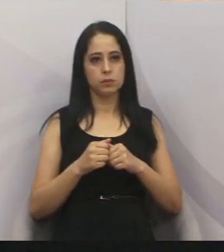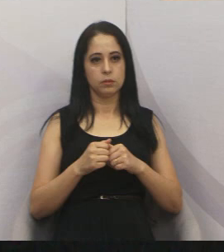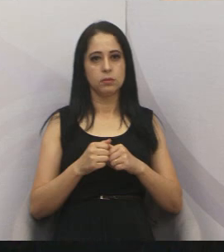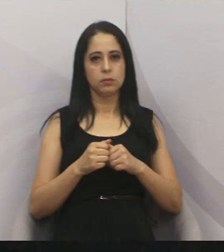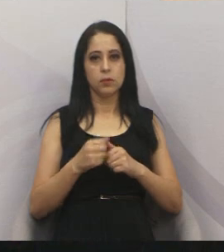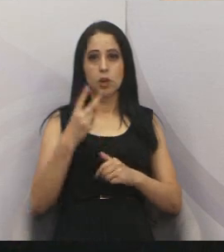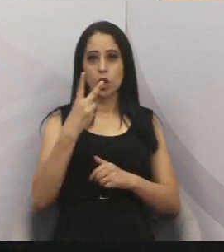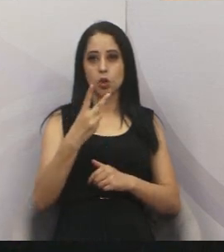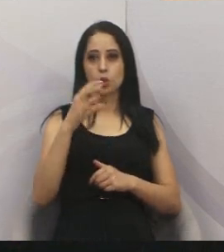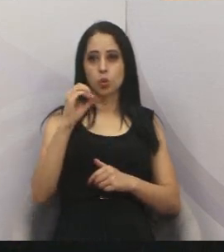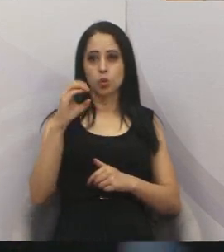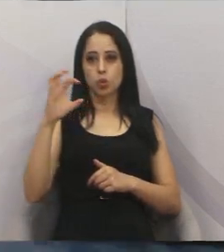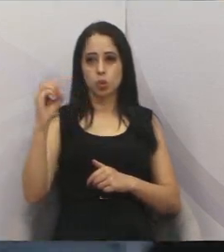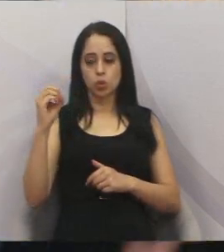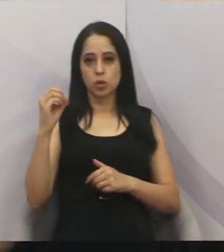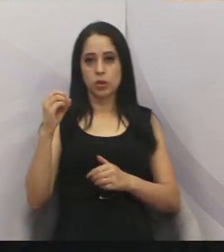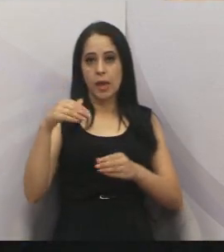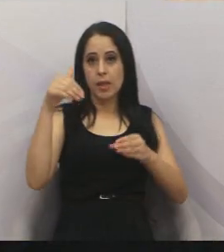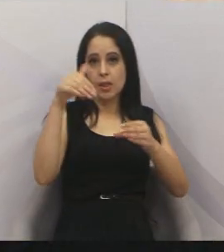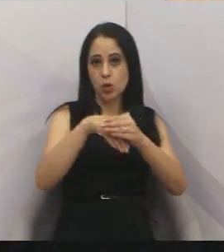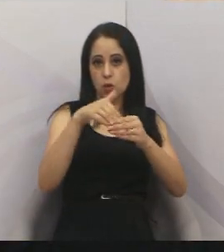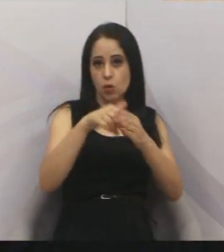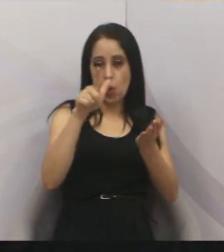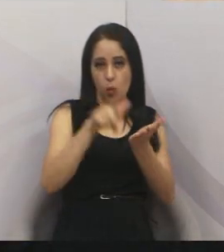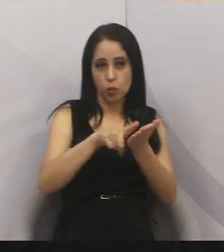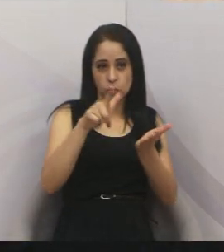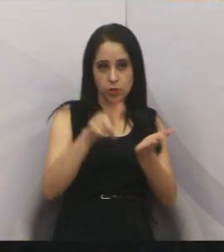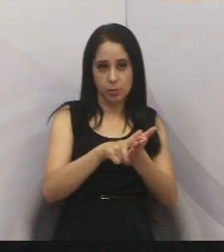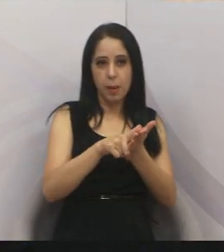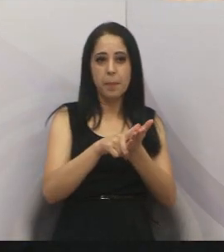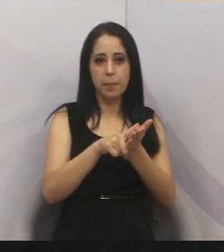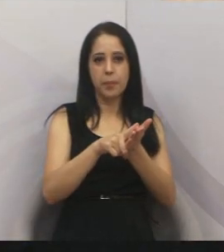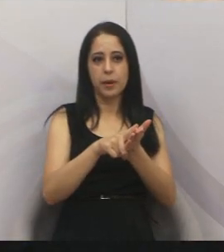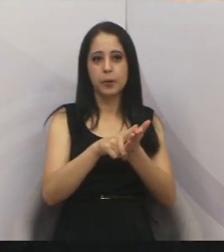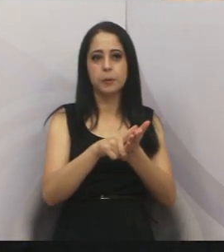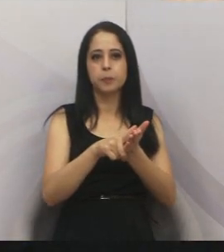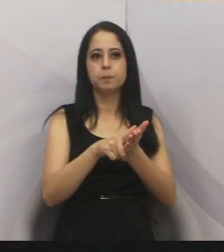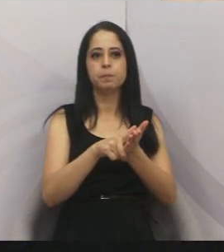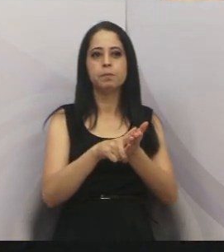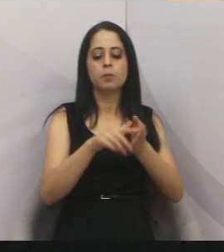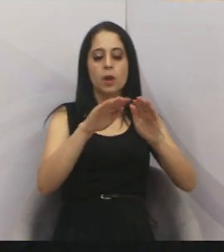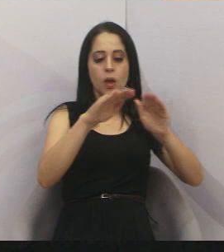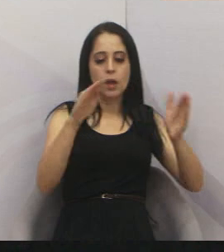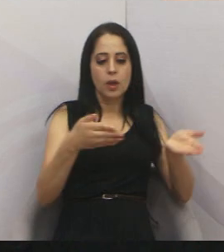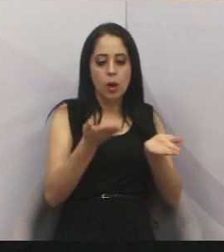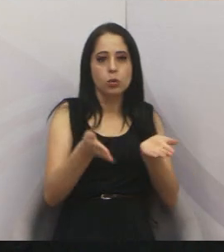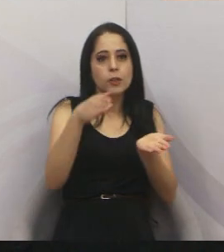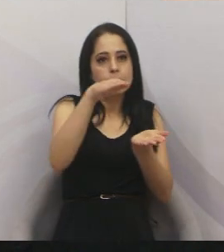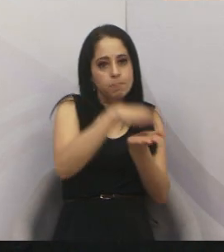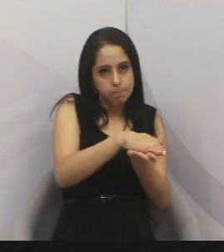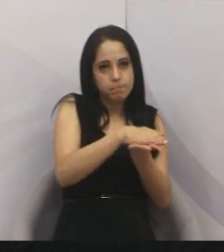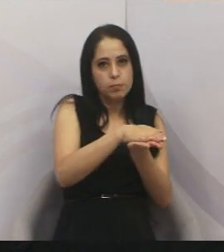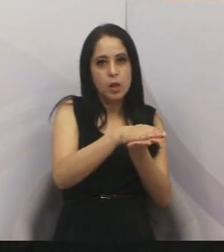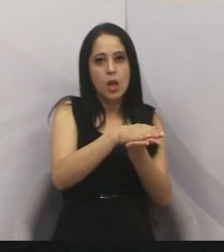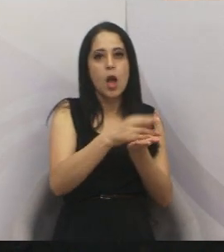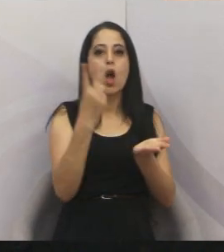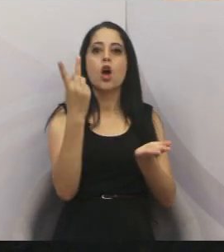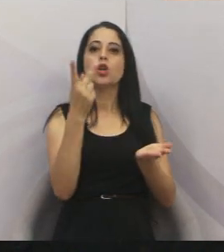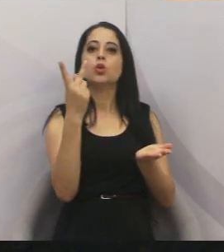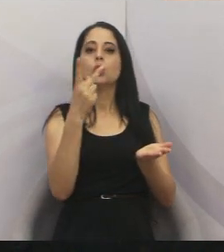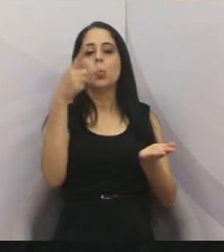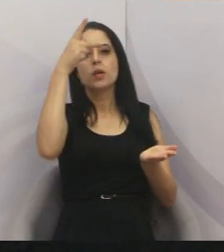recebimento de 200 cédulas de votação e o descerramento da urna para recebimento dos votos foi acompanhado por